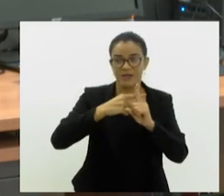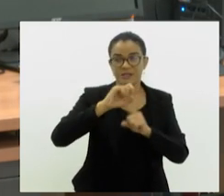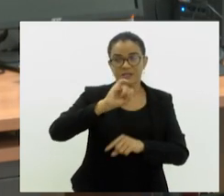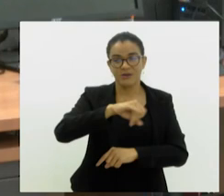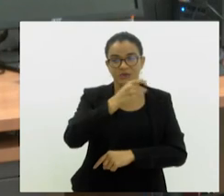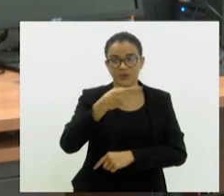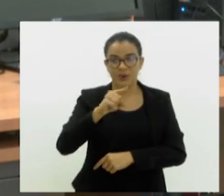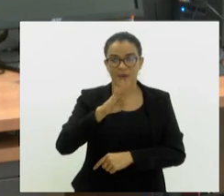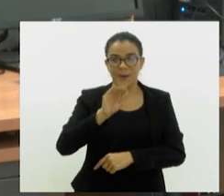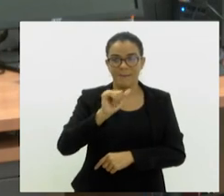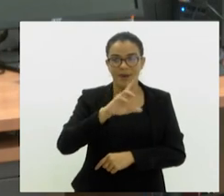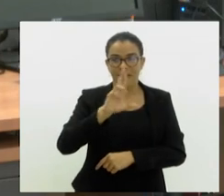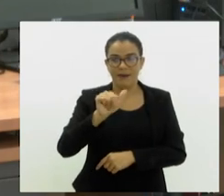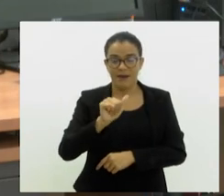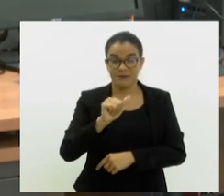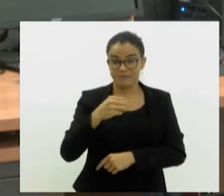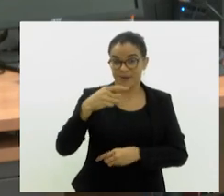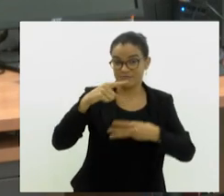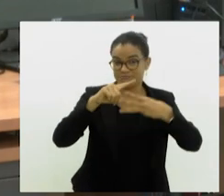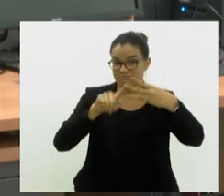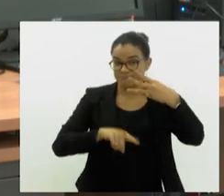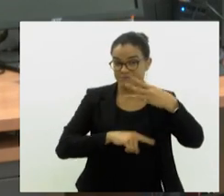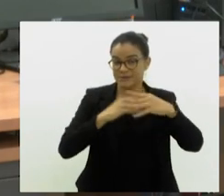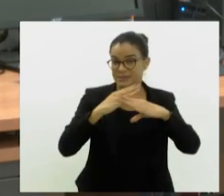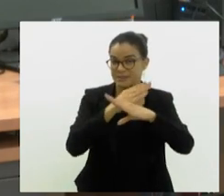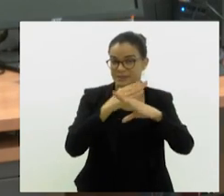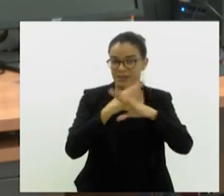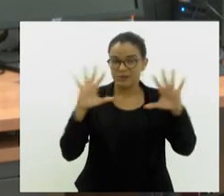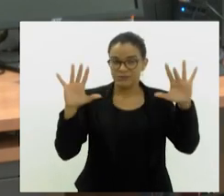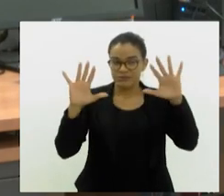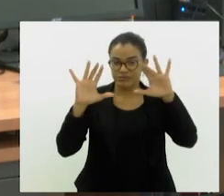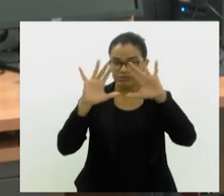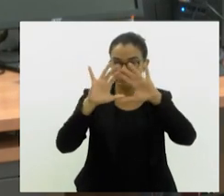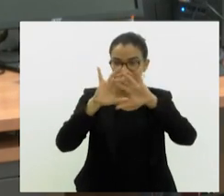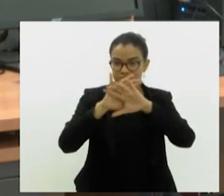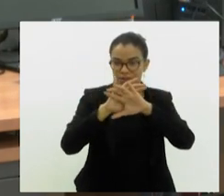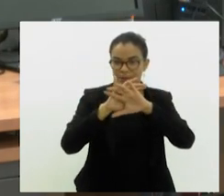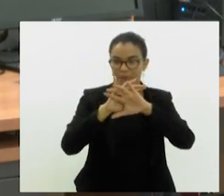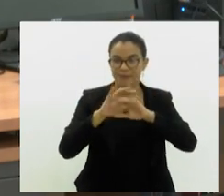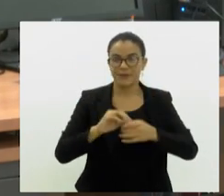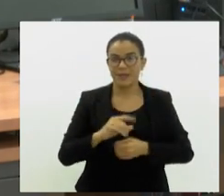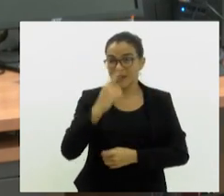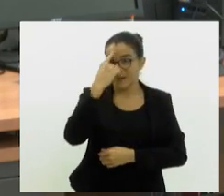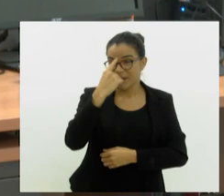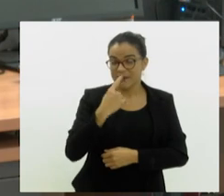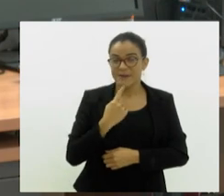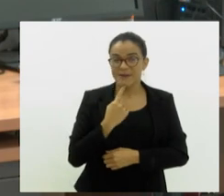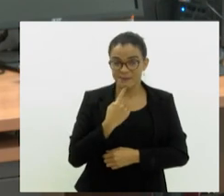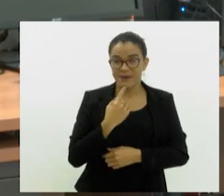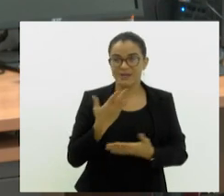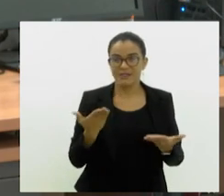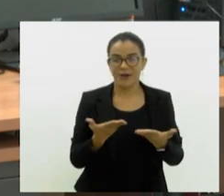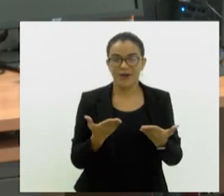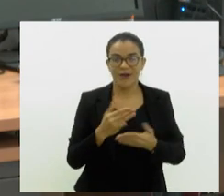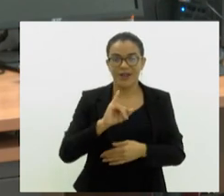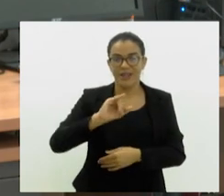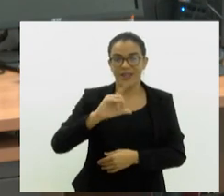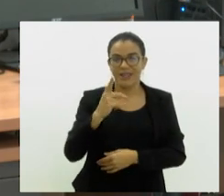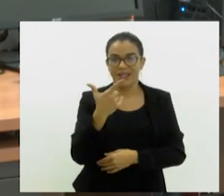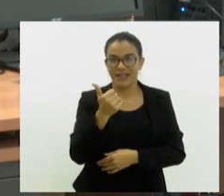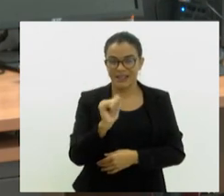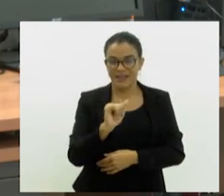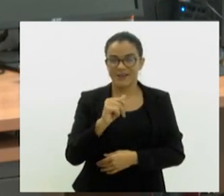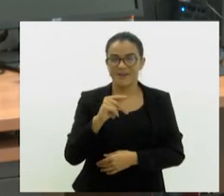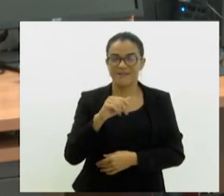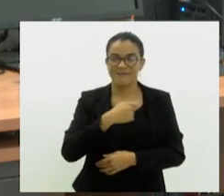25 graus. As três cidades com tempo nublado nesse momento. Vamos agora com imagens do Vinícius Siqueira, da Ilha Fiscal, na Baía